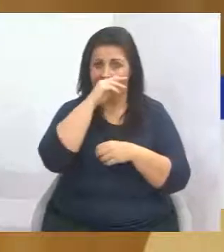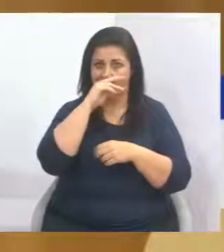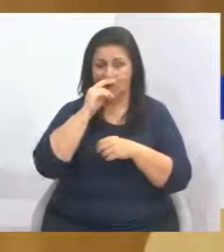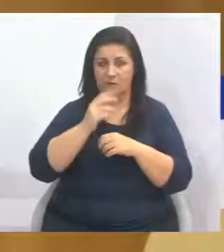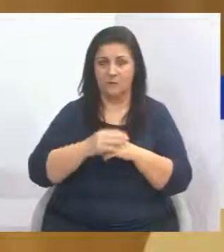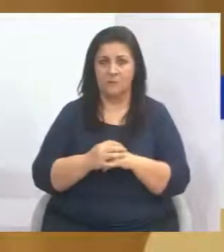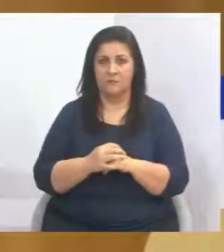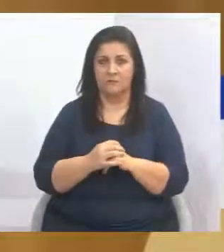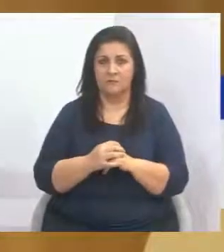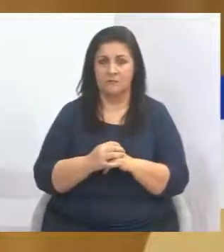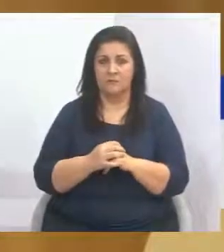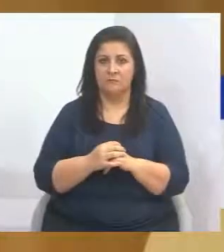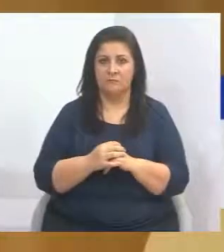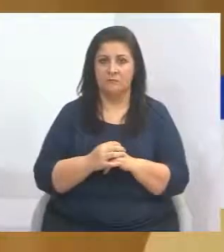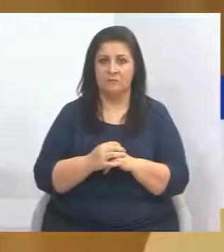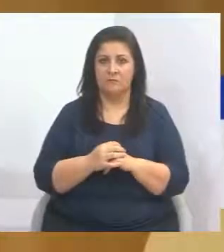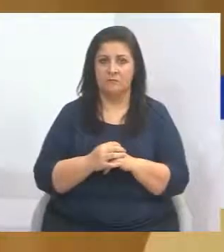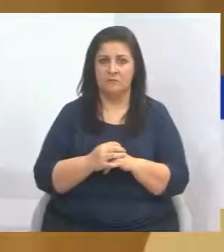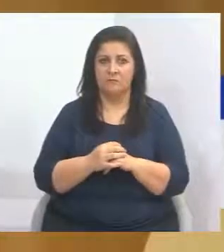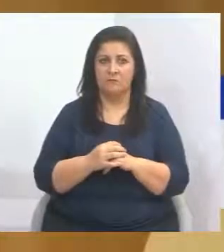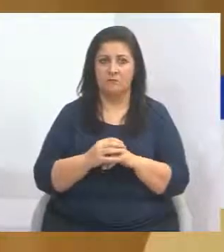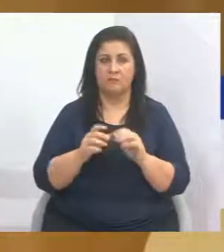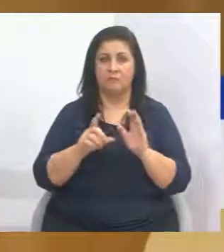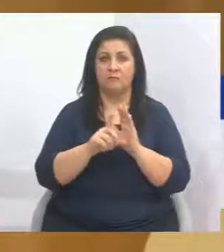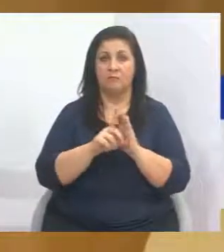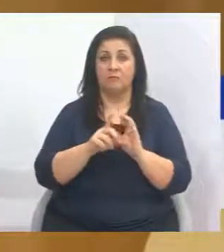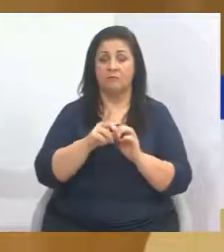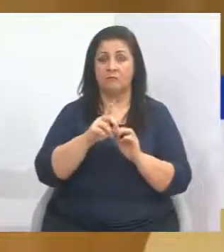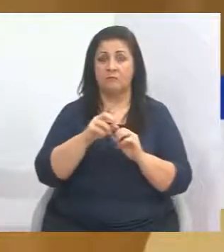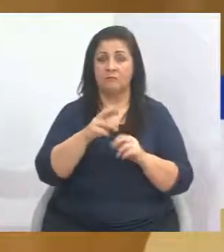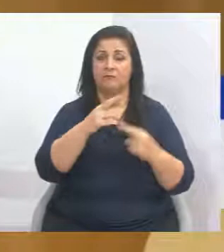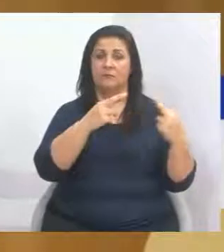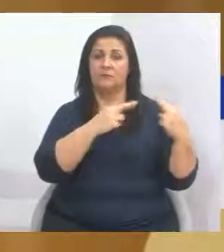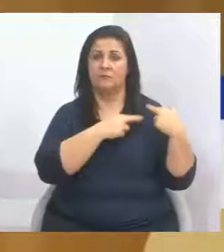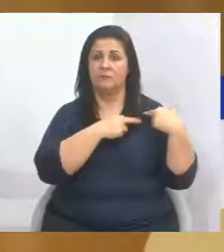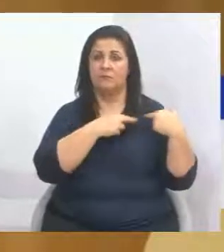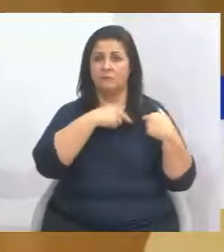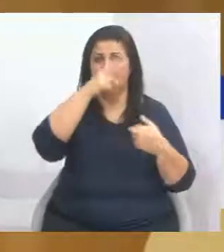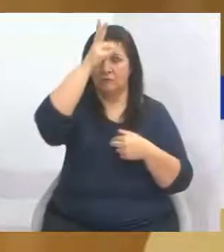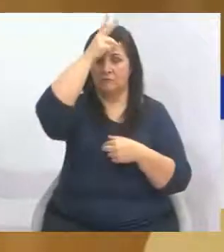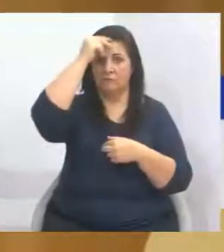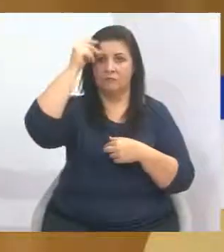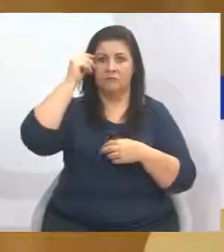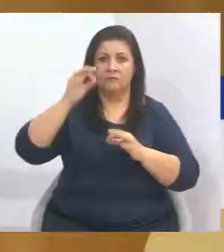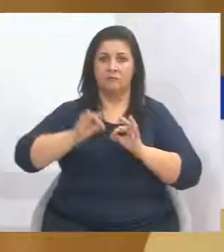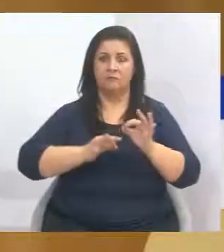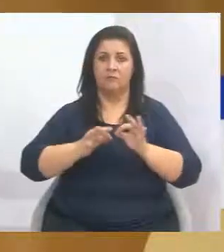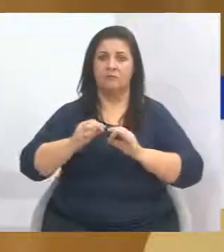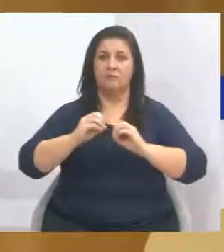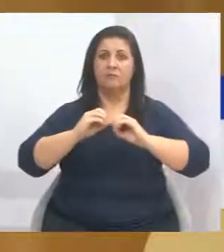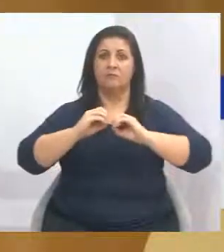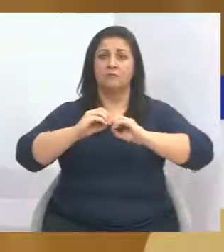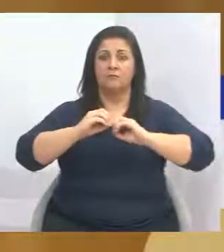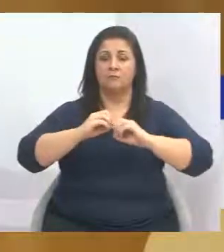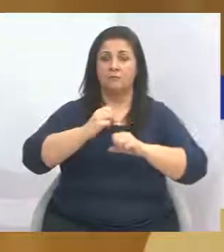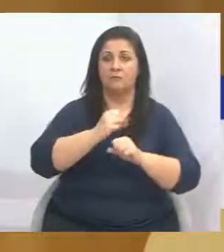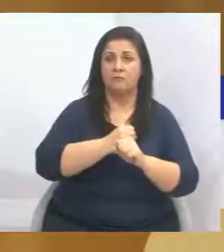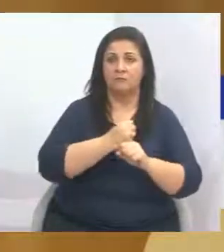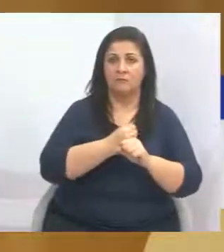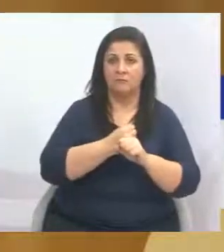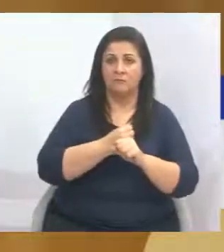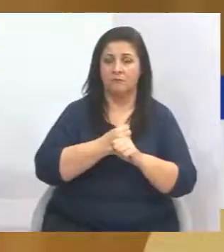2.761 de 1990, é competência do prefeito prover o serviço e obras de administração pública, de acordo com o